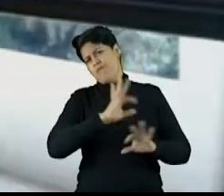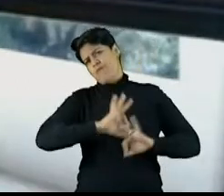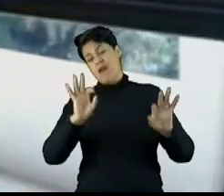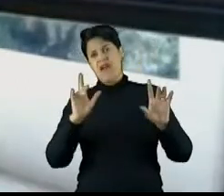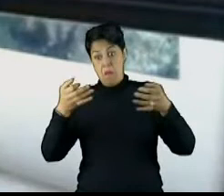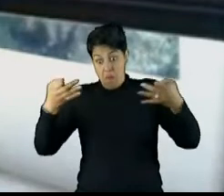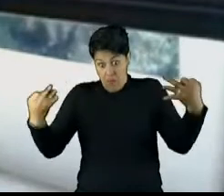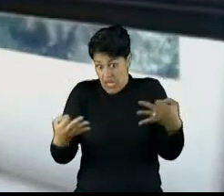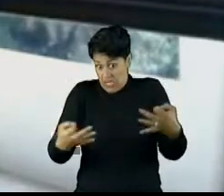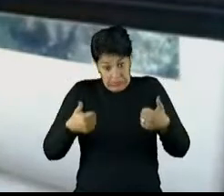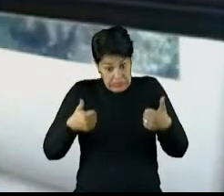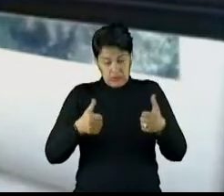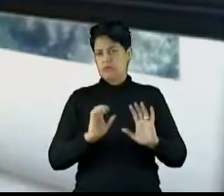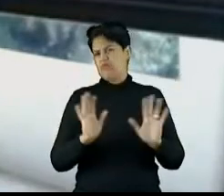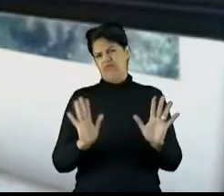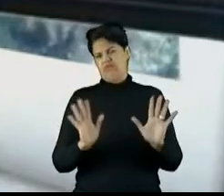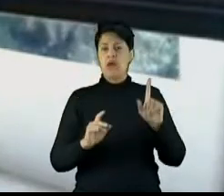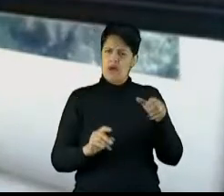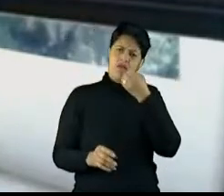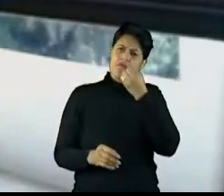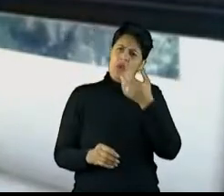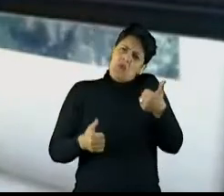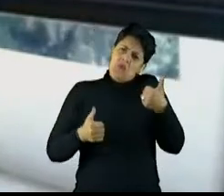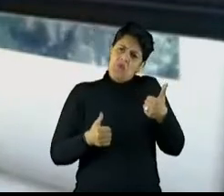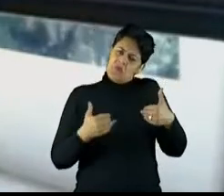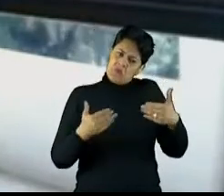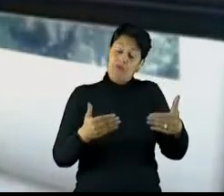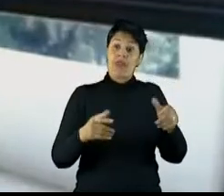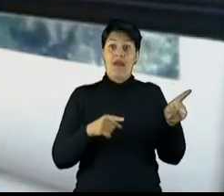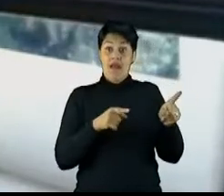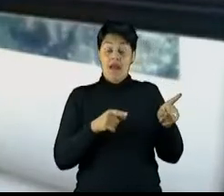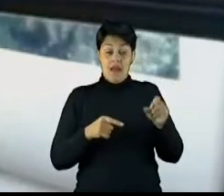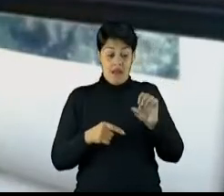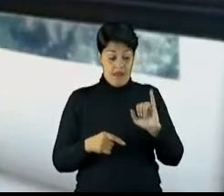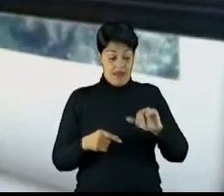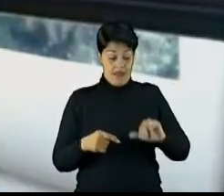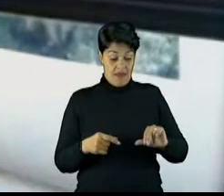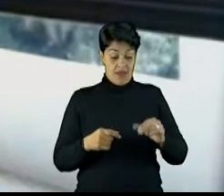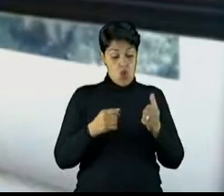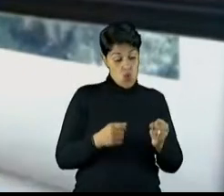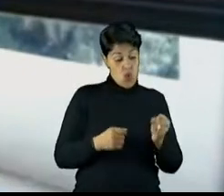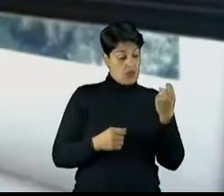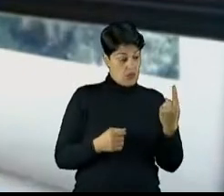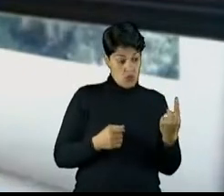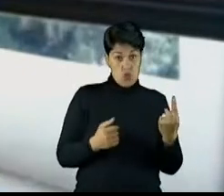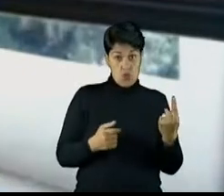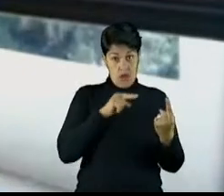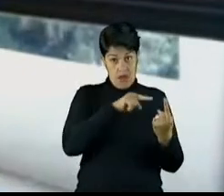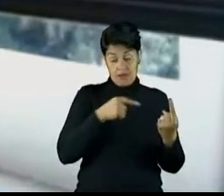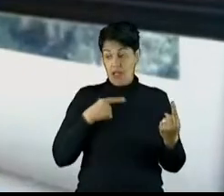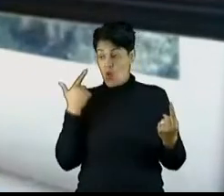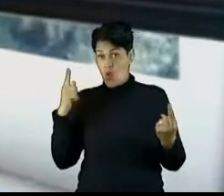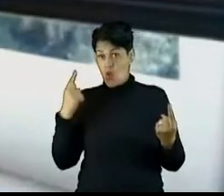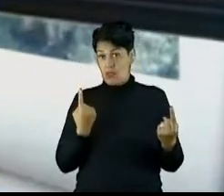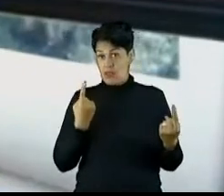conhece, sabe a que tratar esse interesse público. Nesse sentido, compete à unidade técnica, mesmo